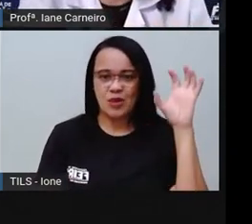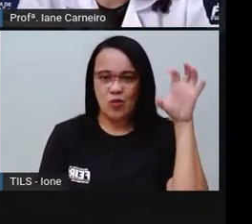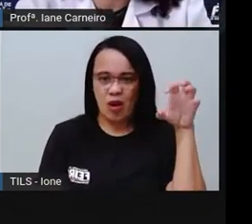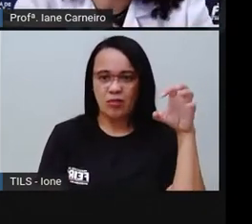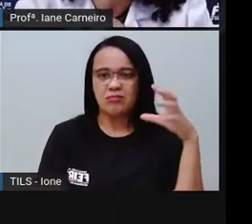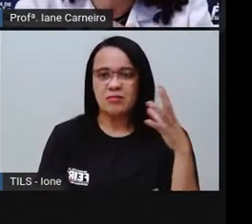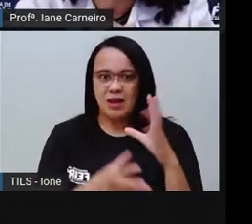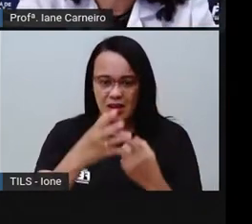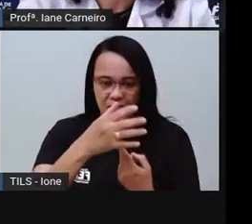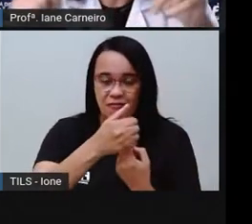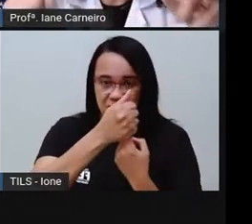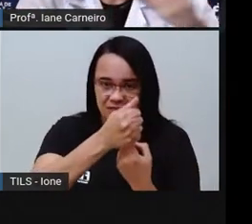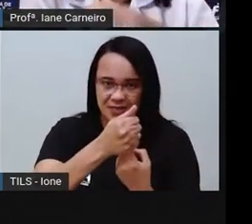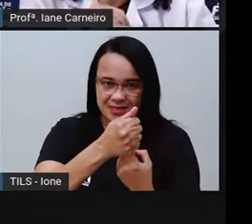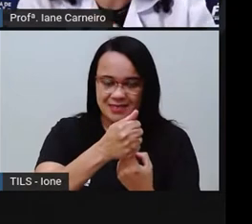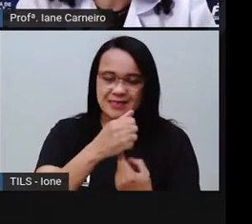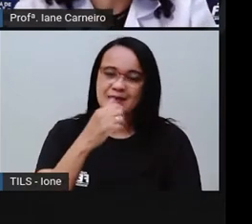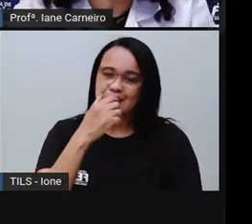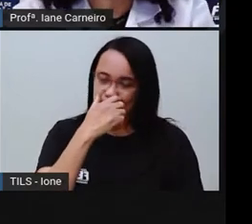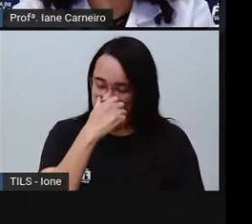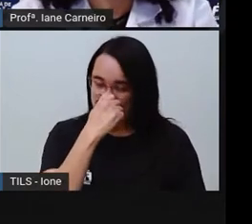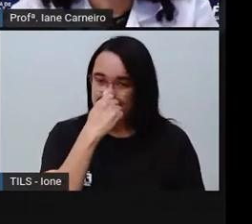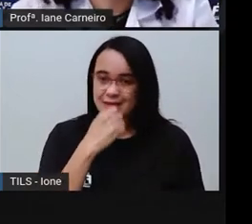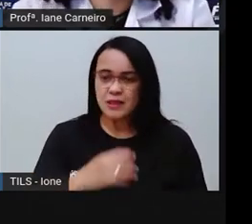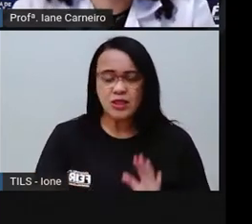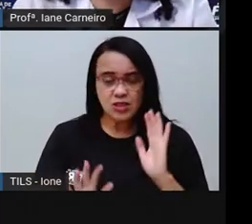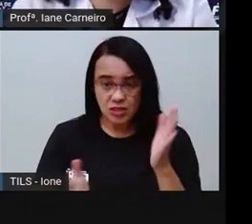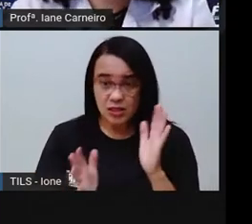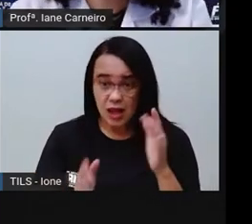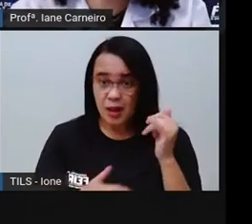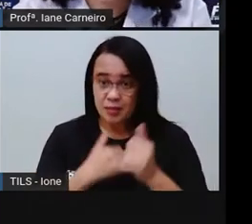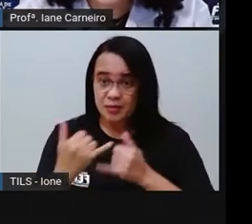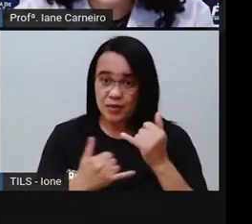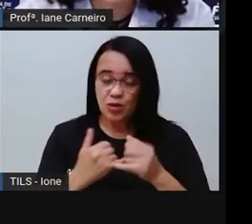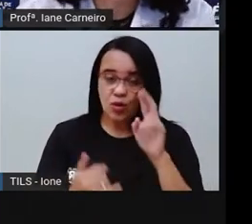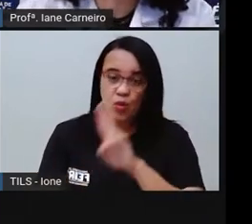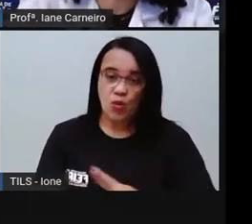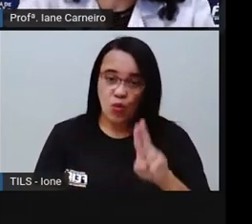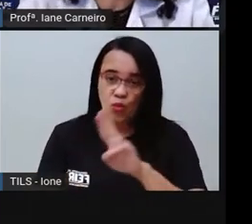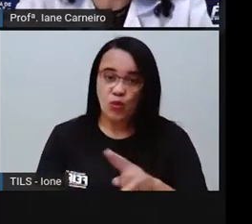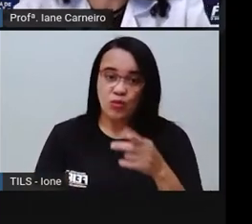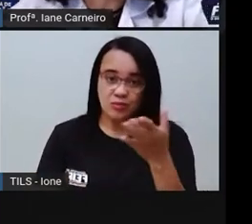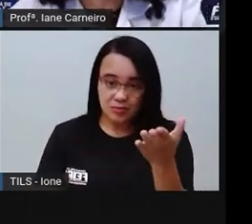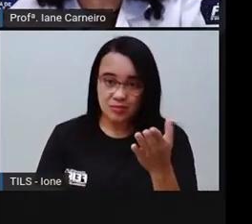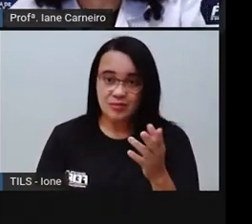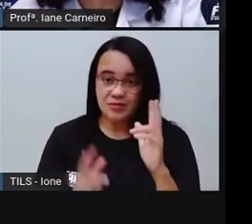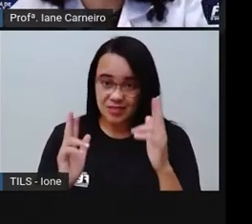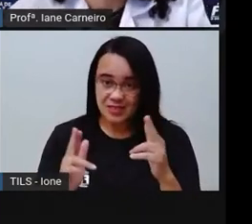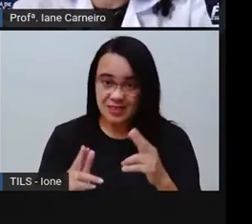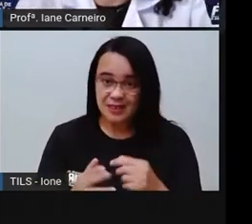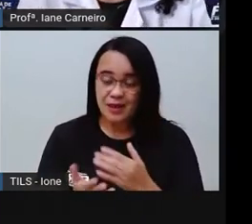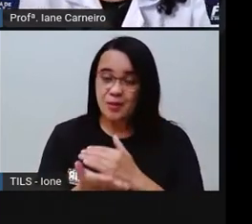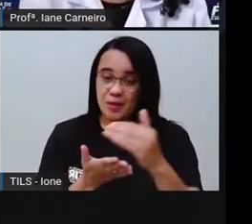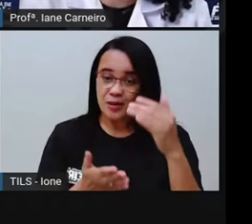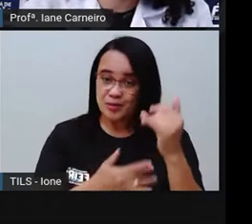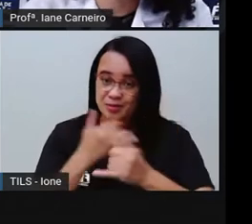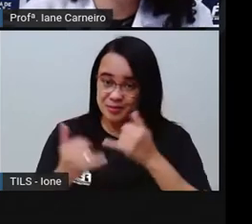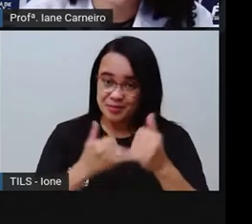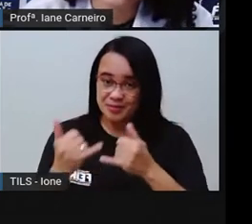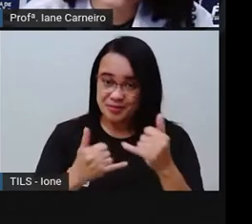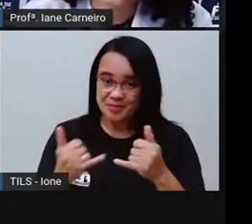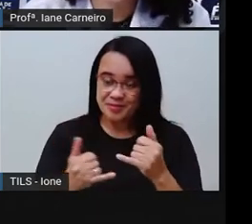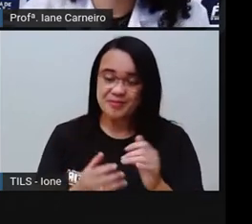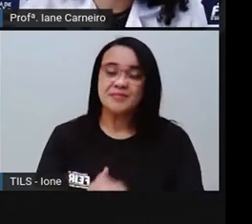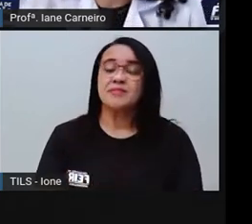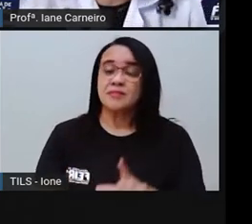as crianças vão brincar você já brincaram já usaram essa parlenda para iniciar uma brincadeira é tem uma